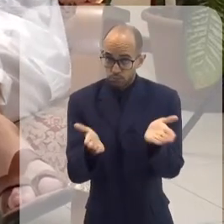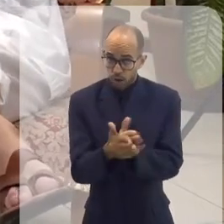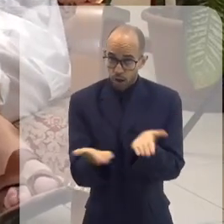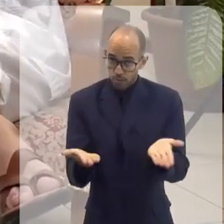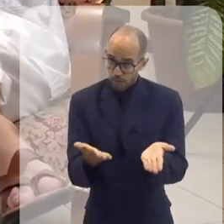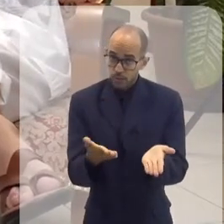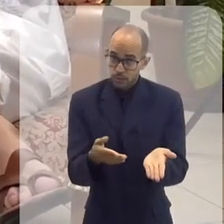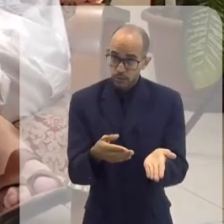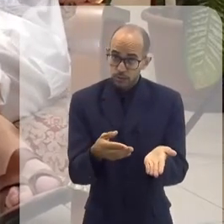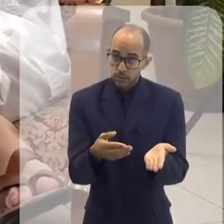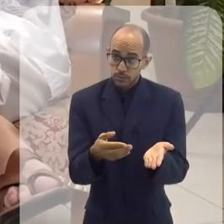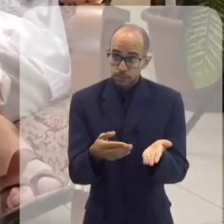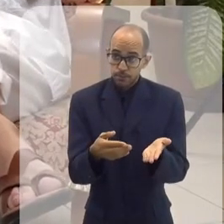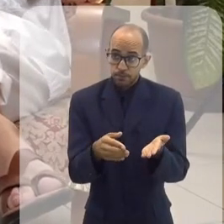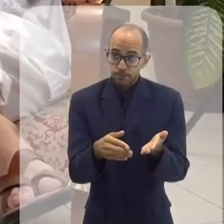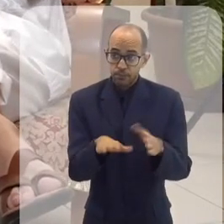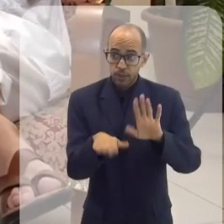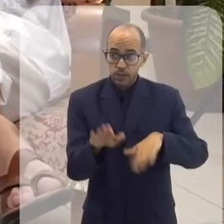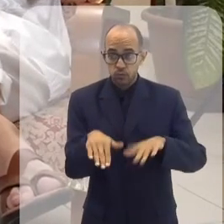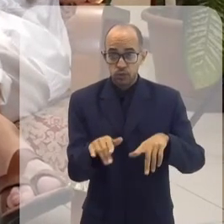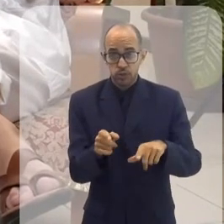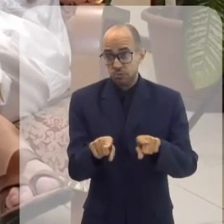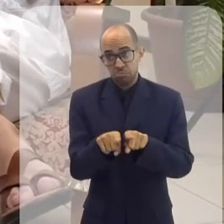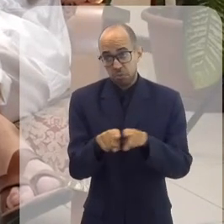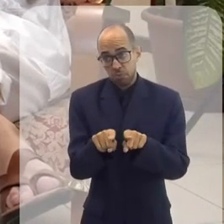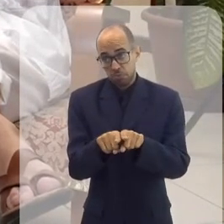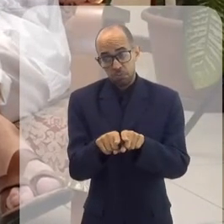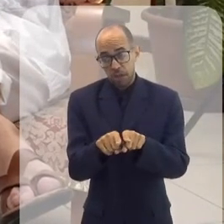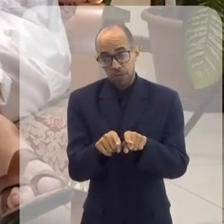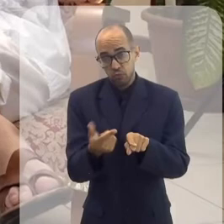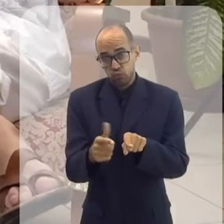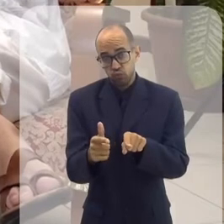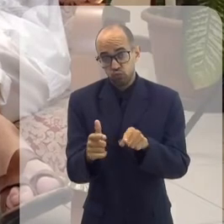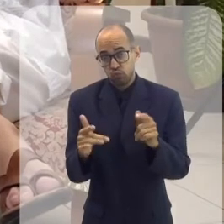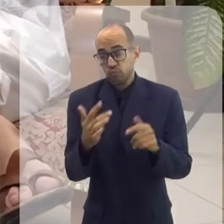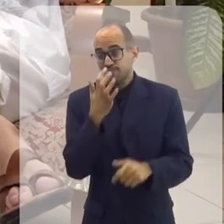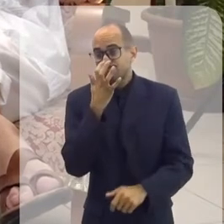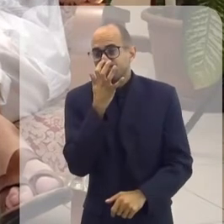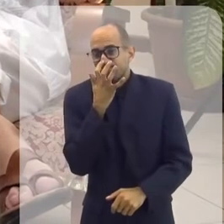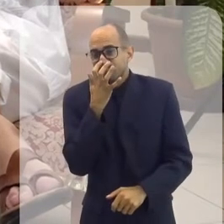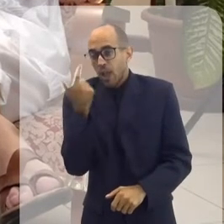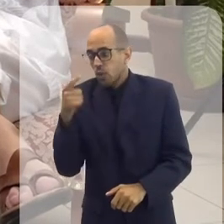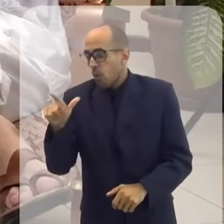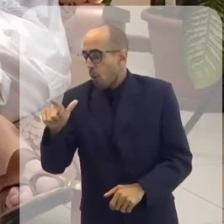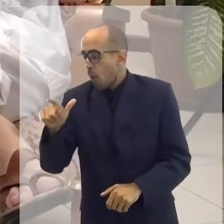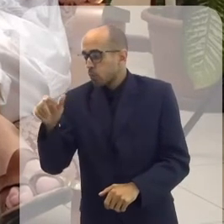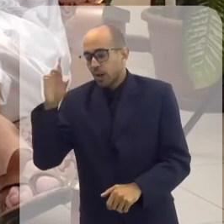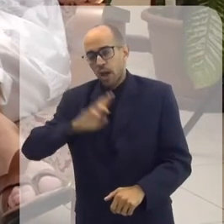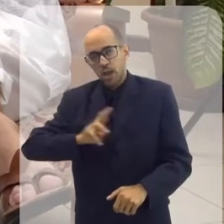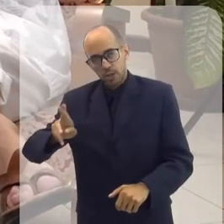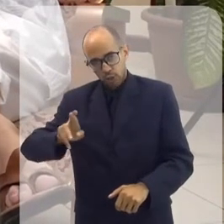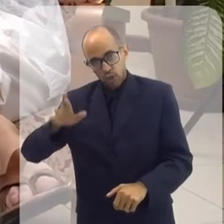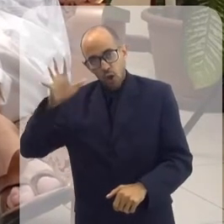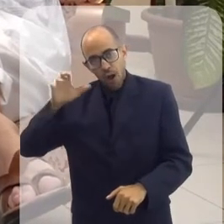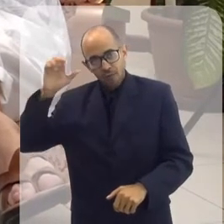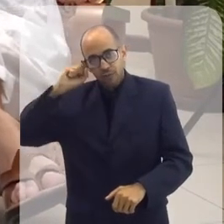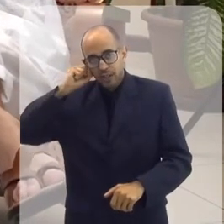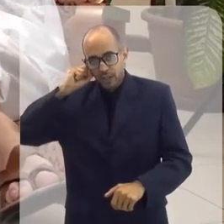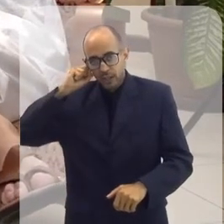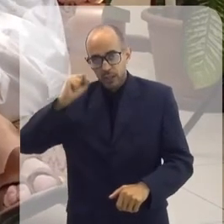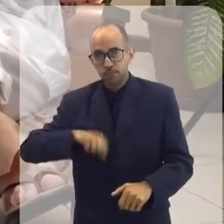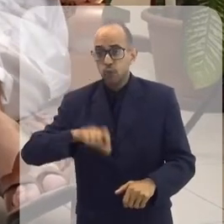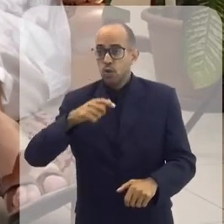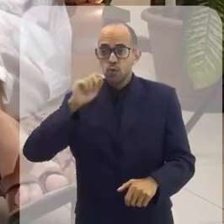que também nem sempre se encontravam em outras matrizes é os os negros e negras